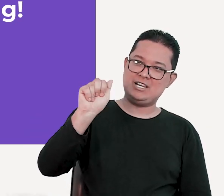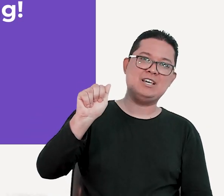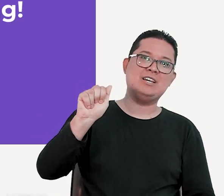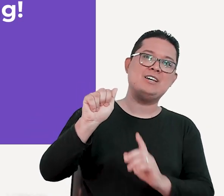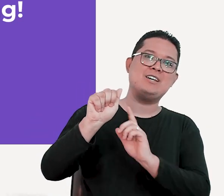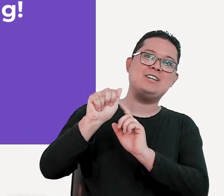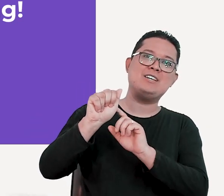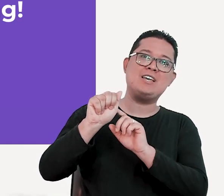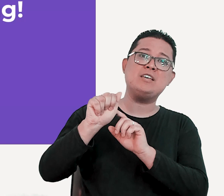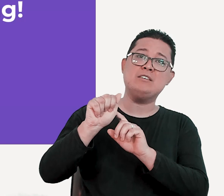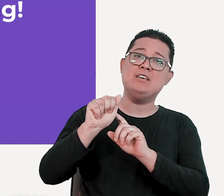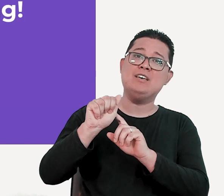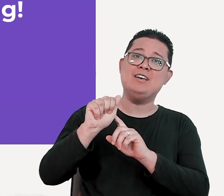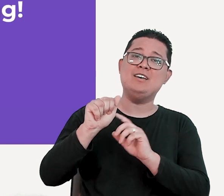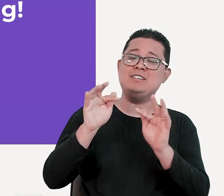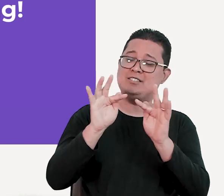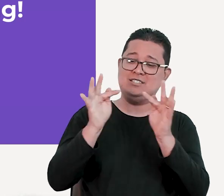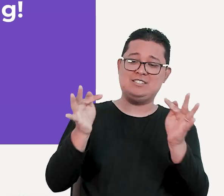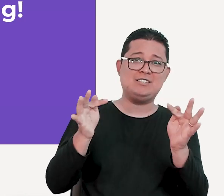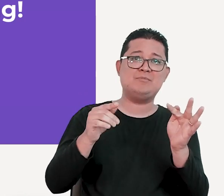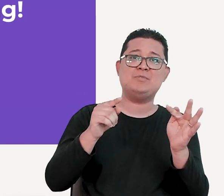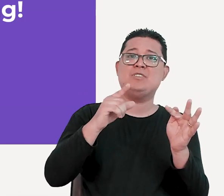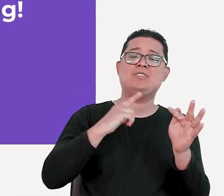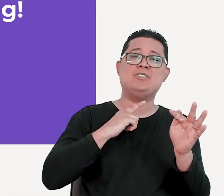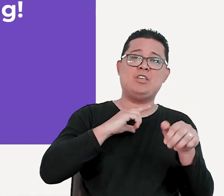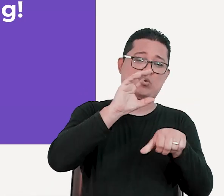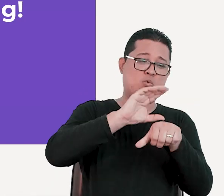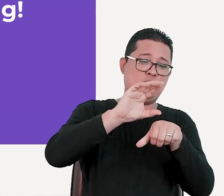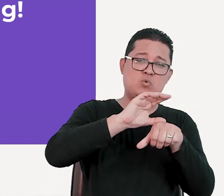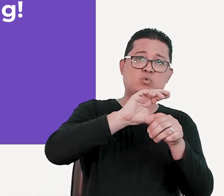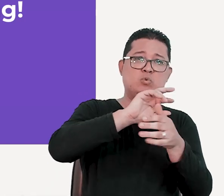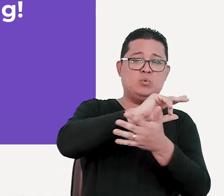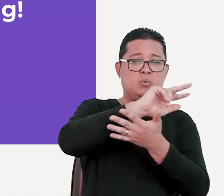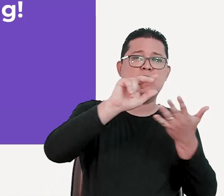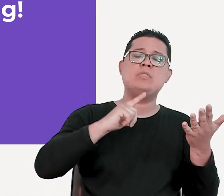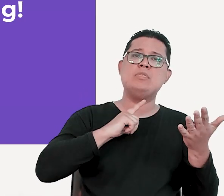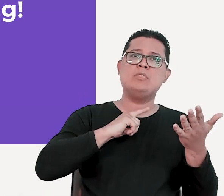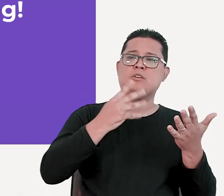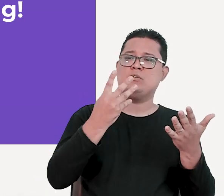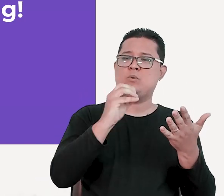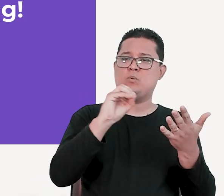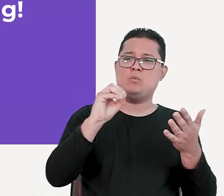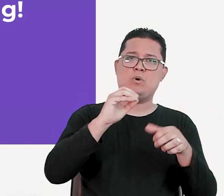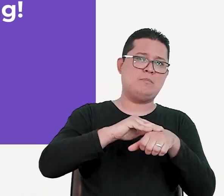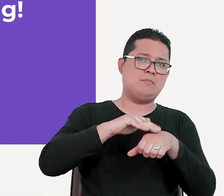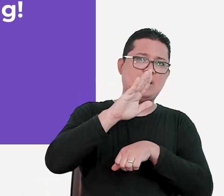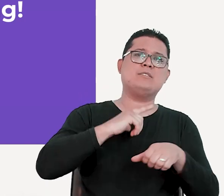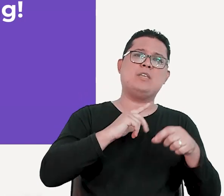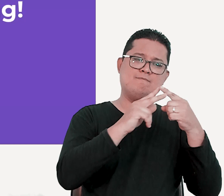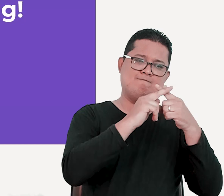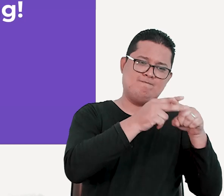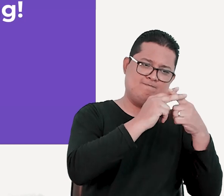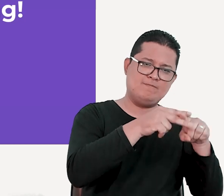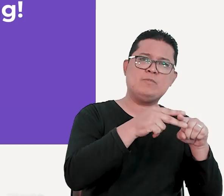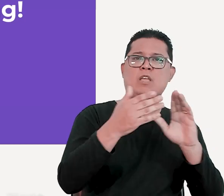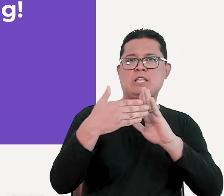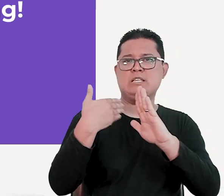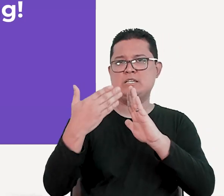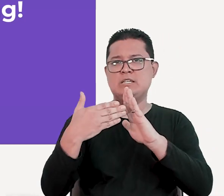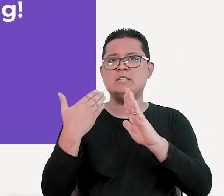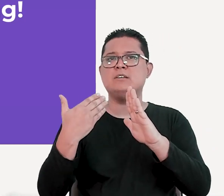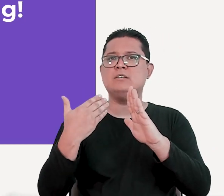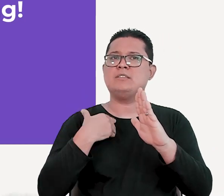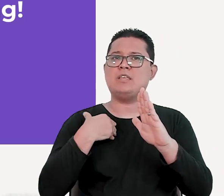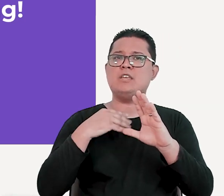gente compartilha vários cursos gratuitos. Atualmente está em mais de 400. Tem ferramenta, tem guia, tem